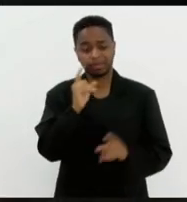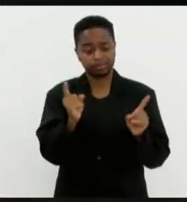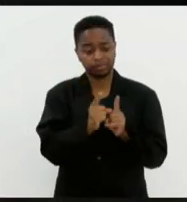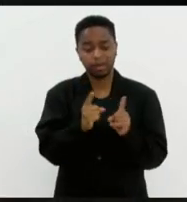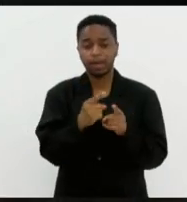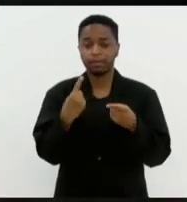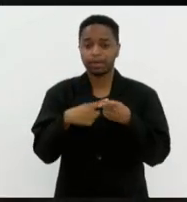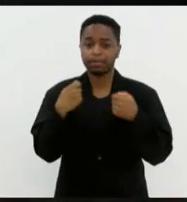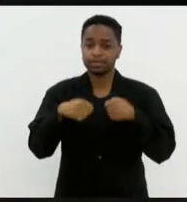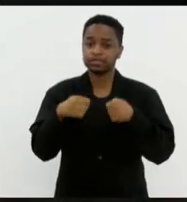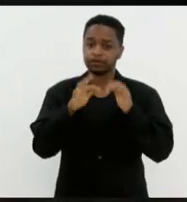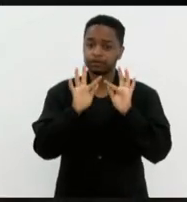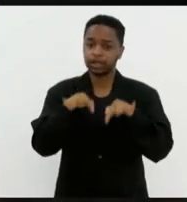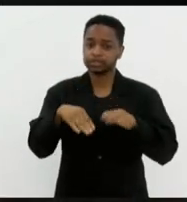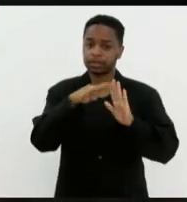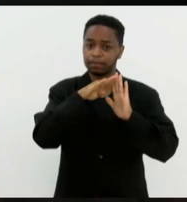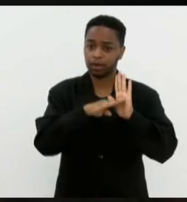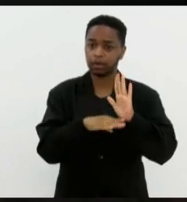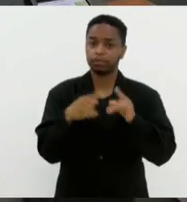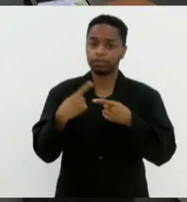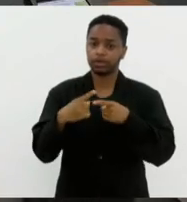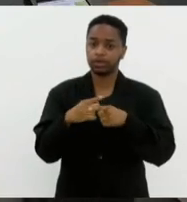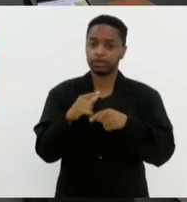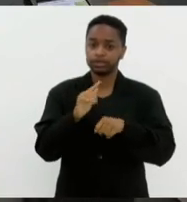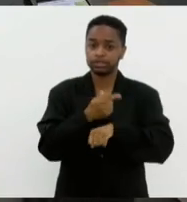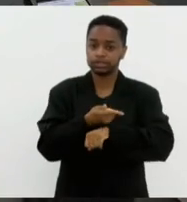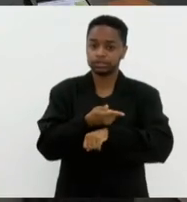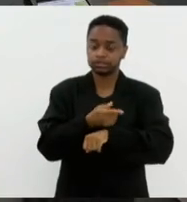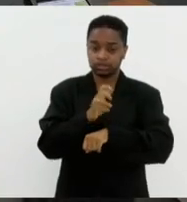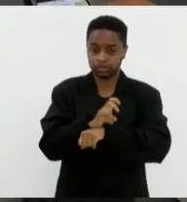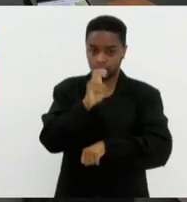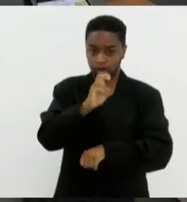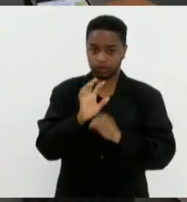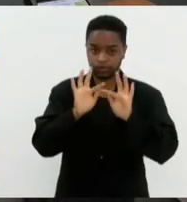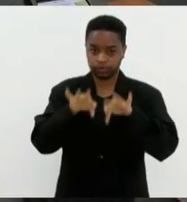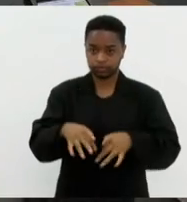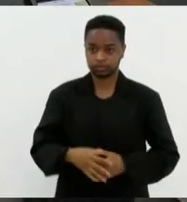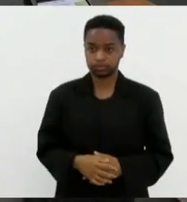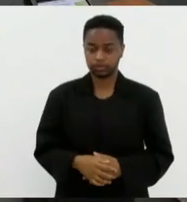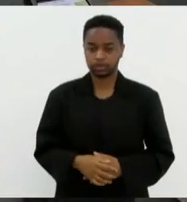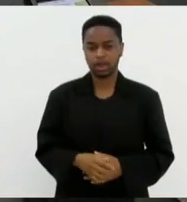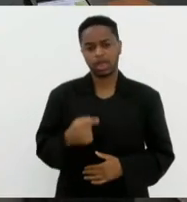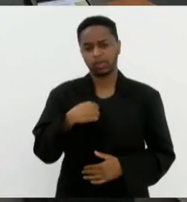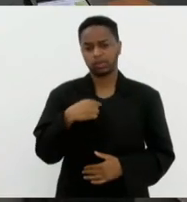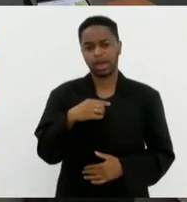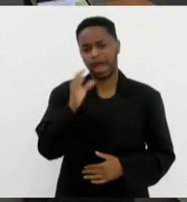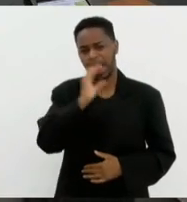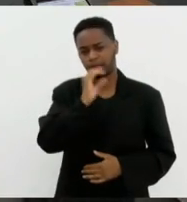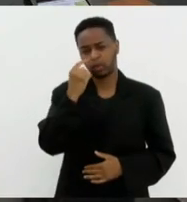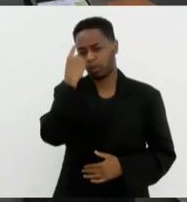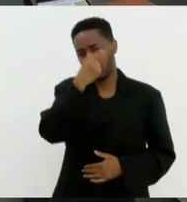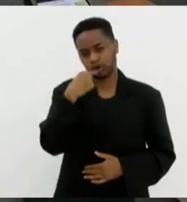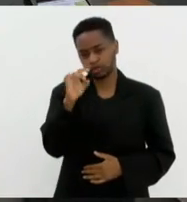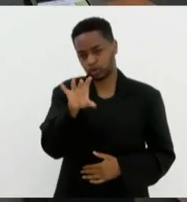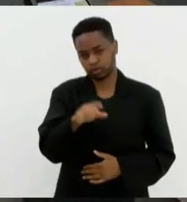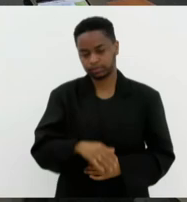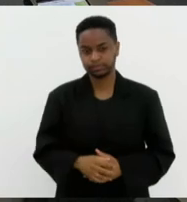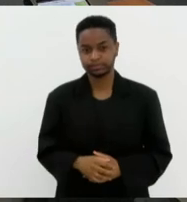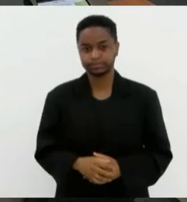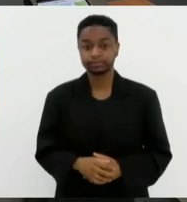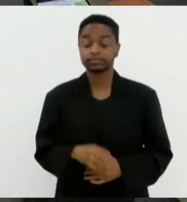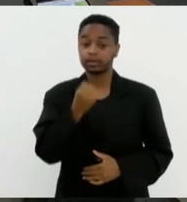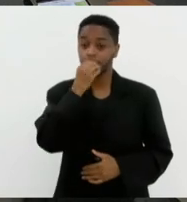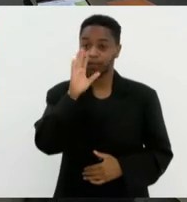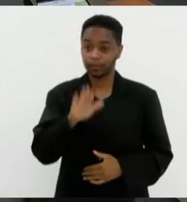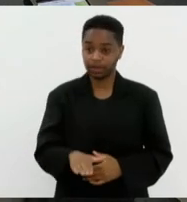porque a sessão encerra às 17. Vou rápido, 1h20 aqui eu termino. Fica tranquila. Presidente, boa tarde.